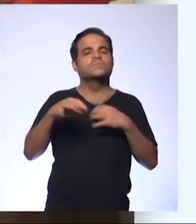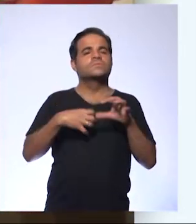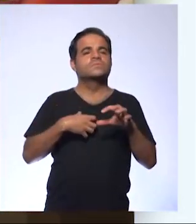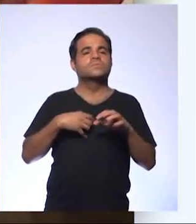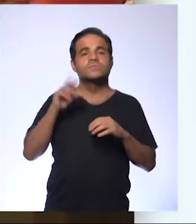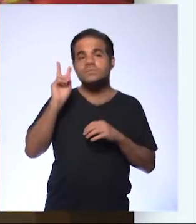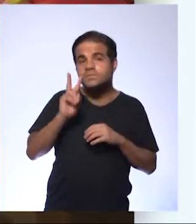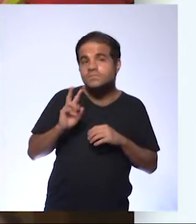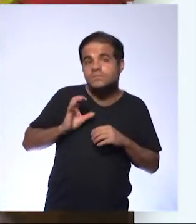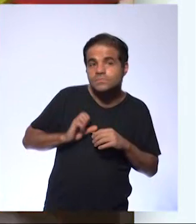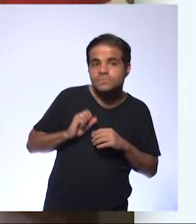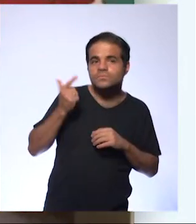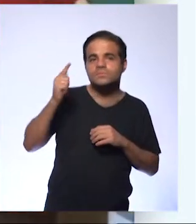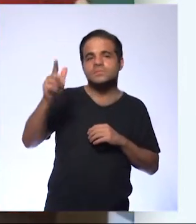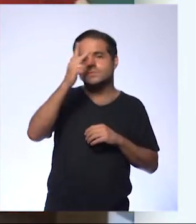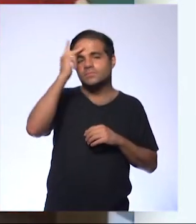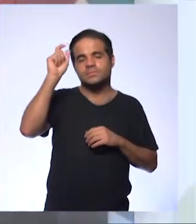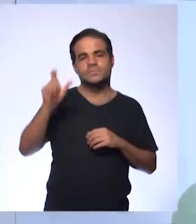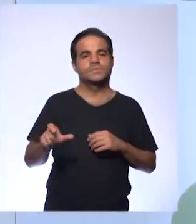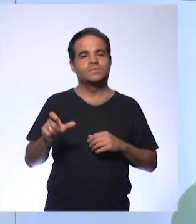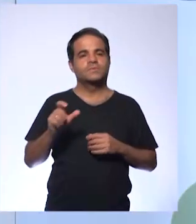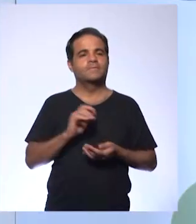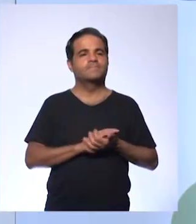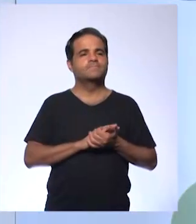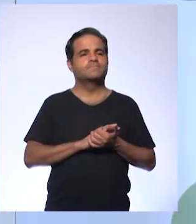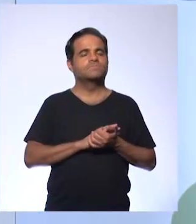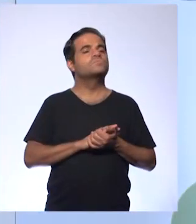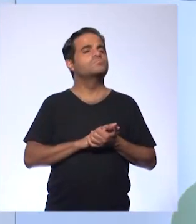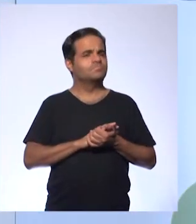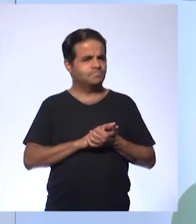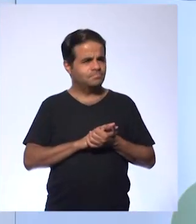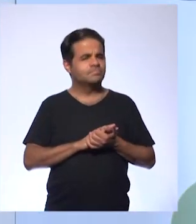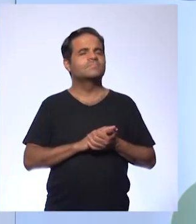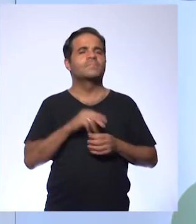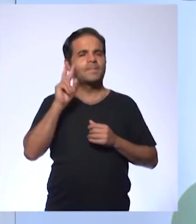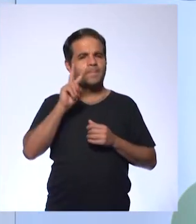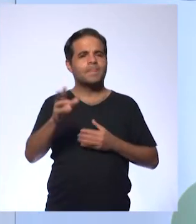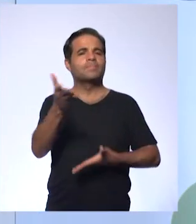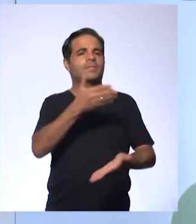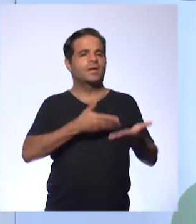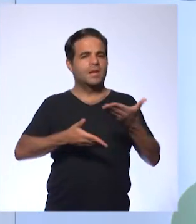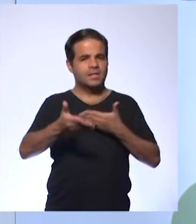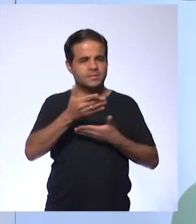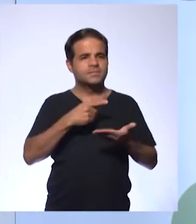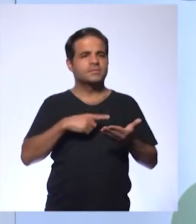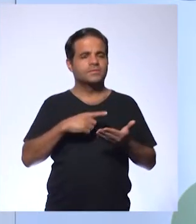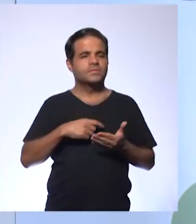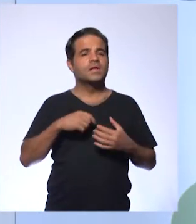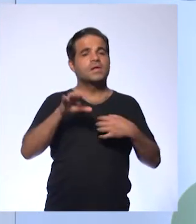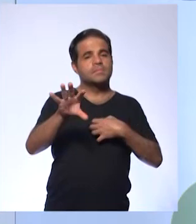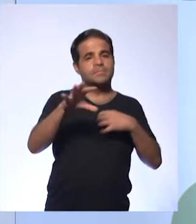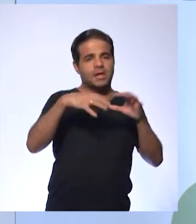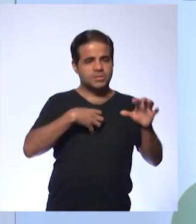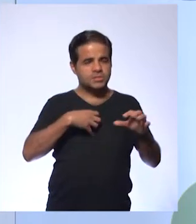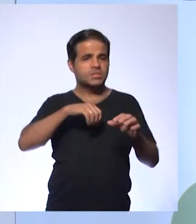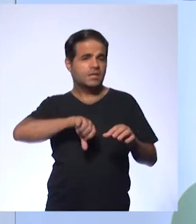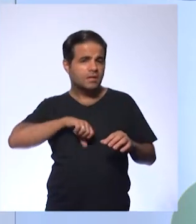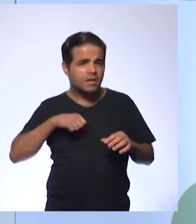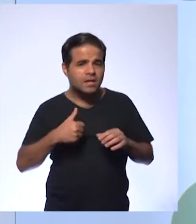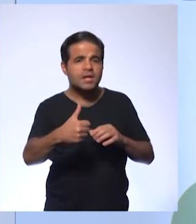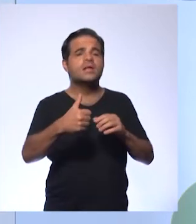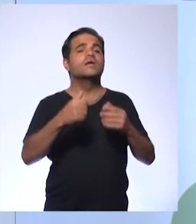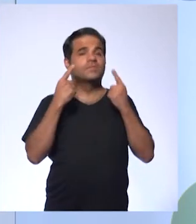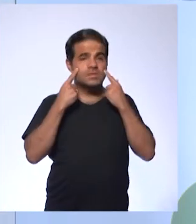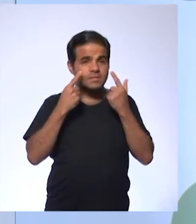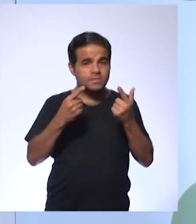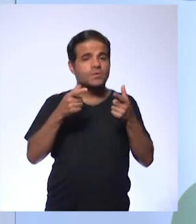ver com amorosidade o outro. A gente viu, então, a relação que há entre empatia e resiliência, e vocês